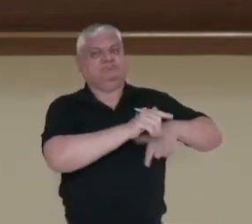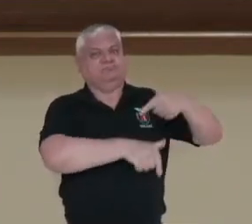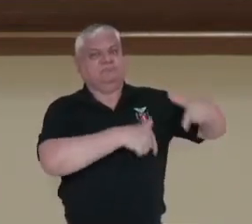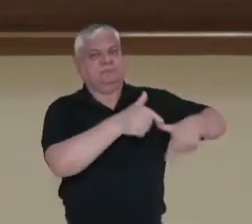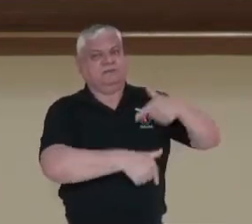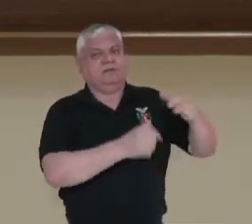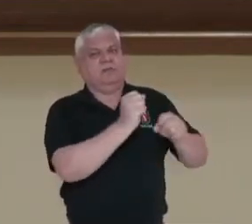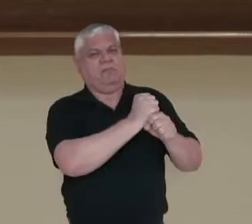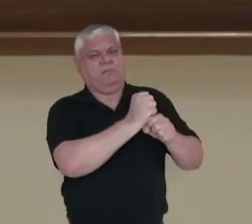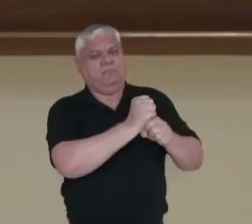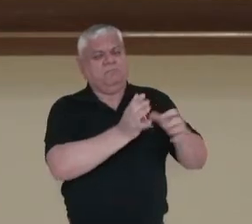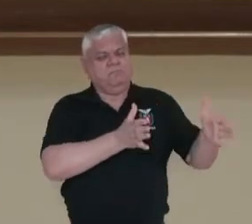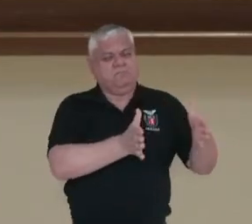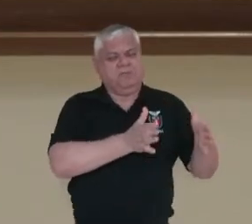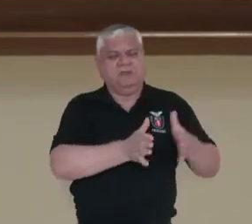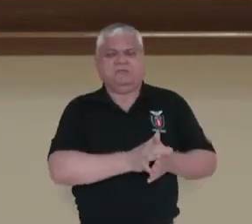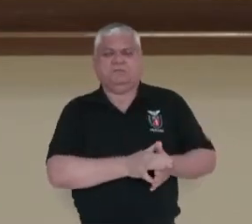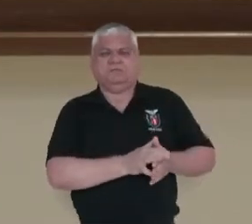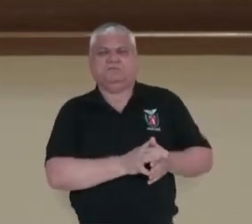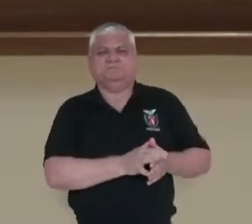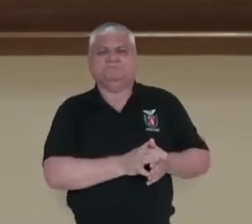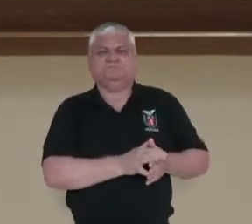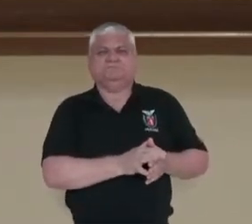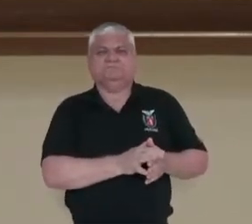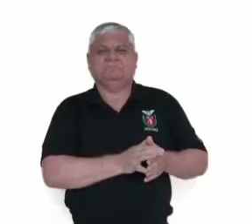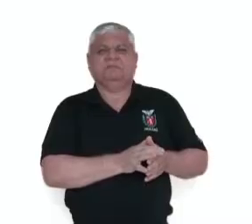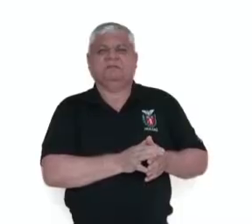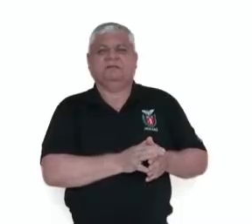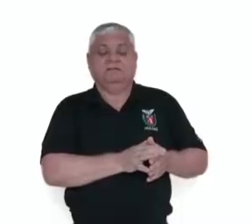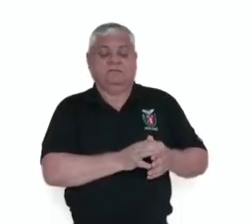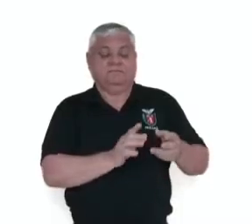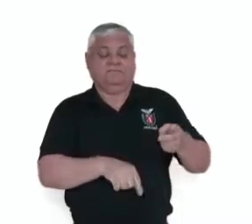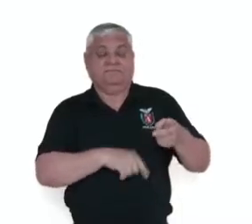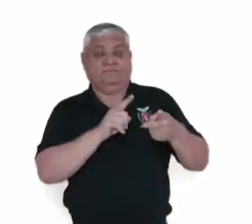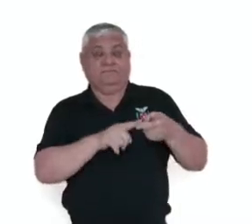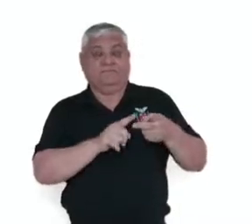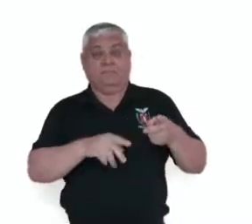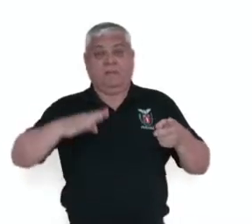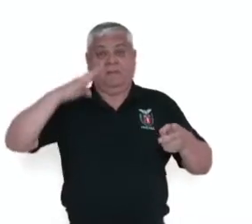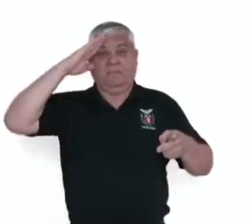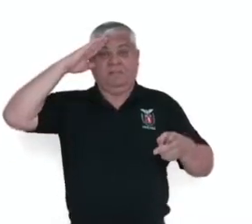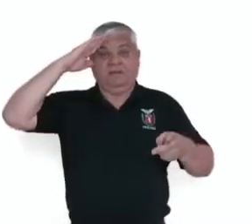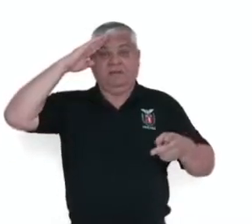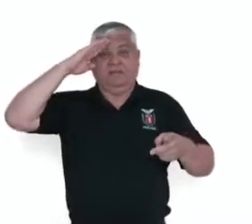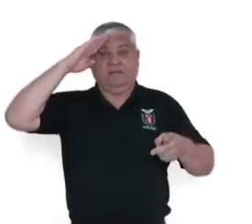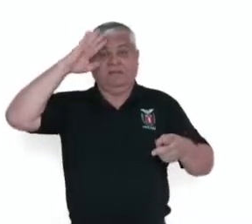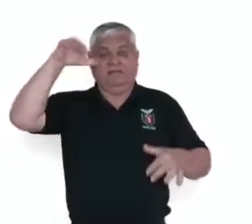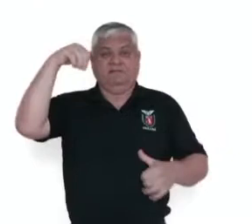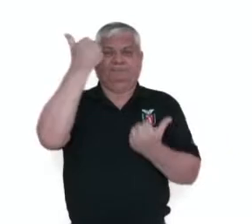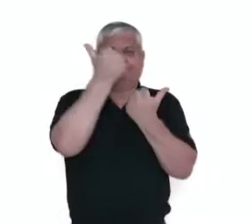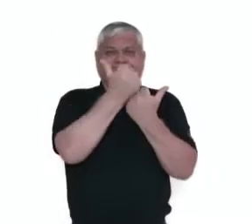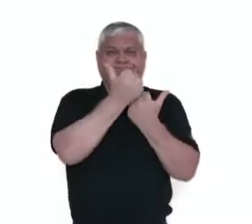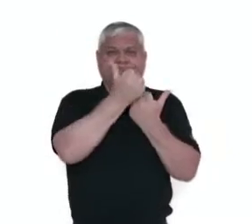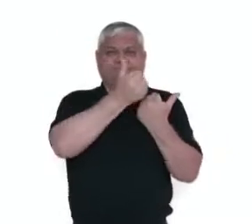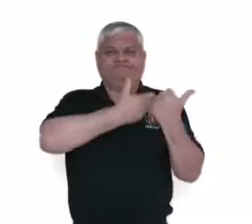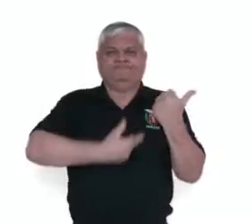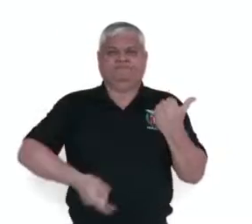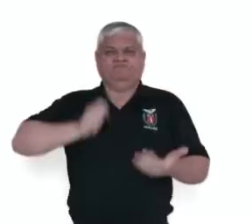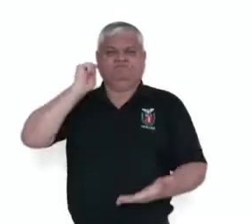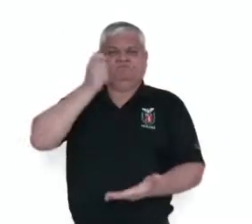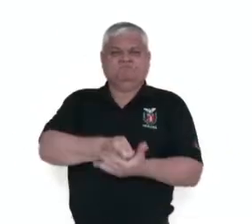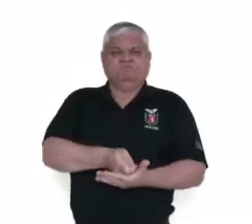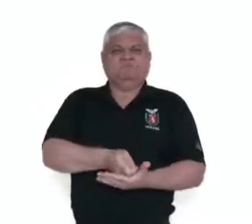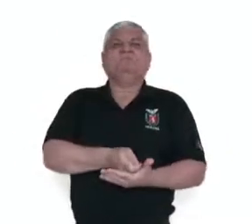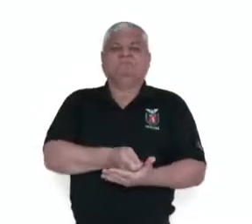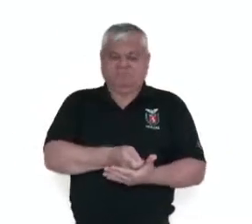anos, historicamente um período recente. A ditadura militar, ela vai ferir um pouco os